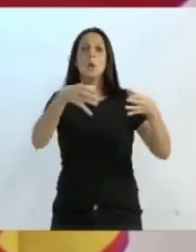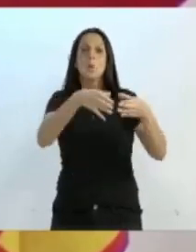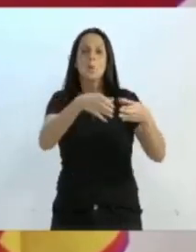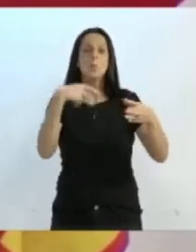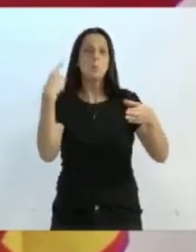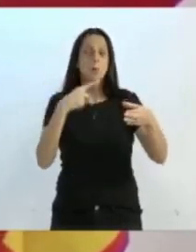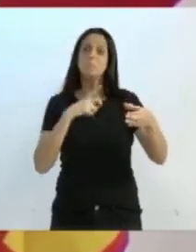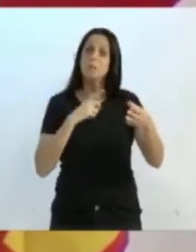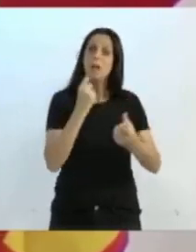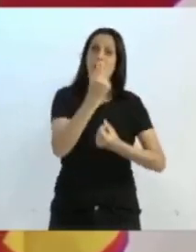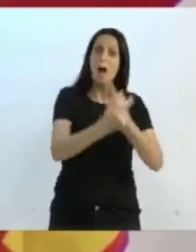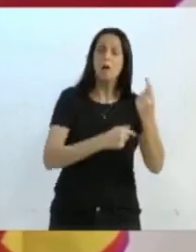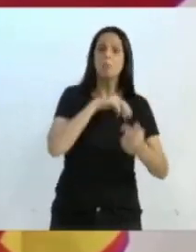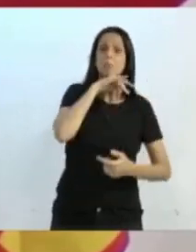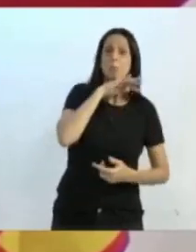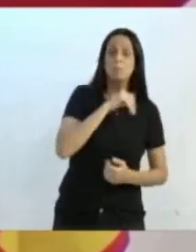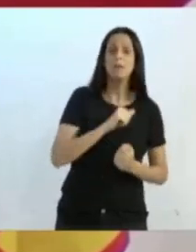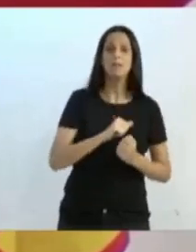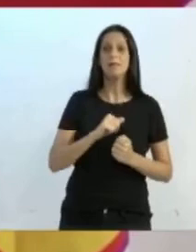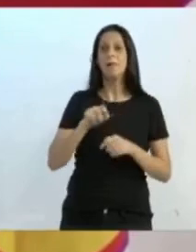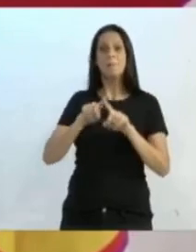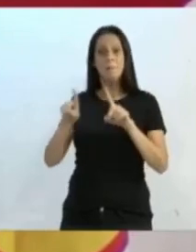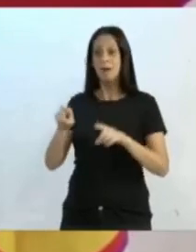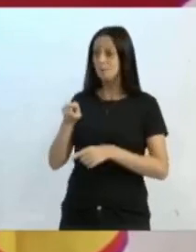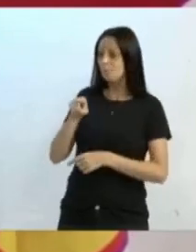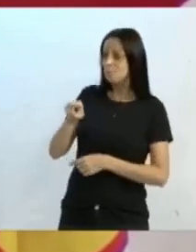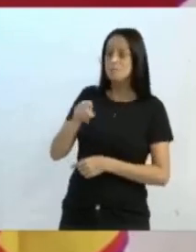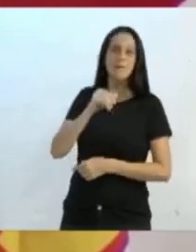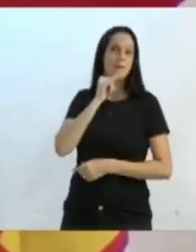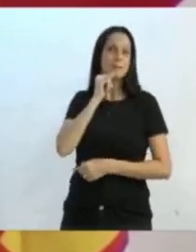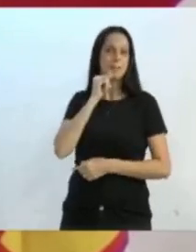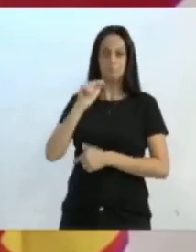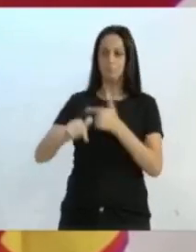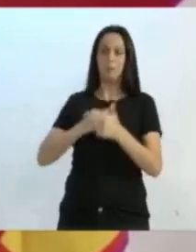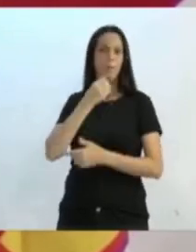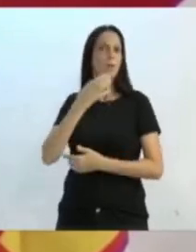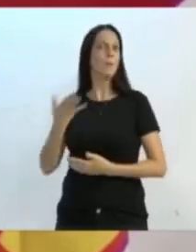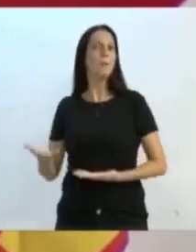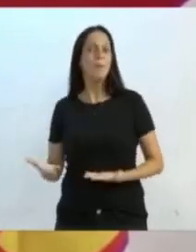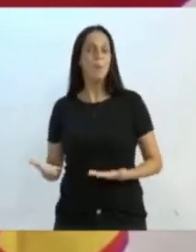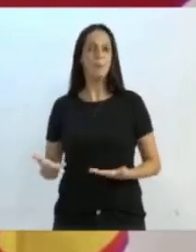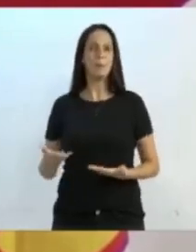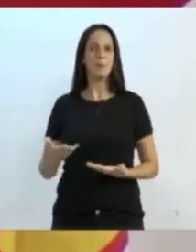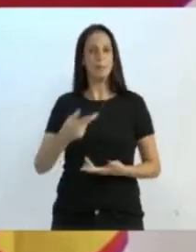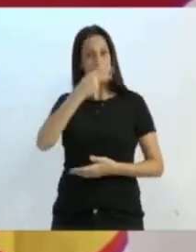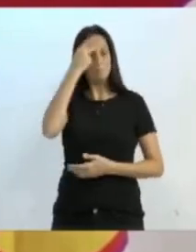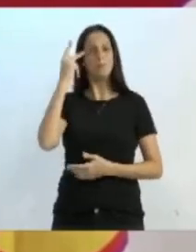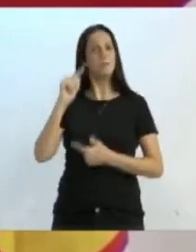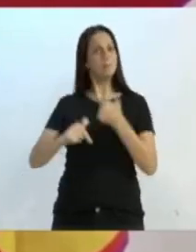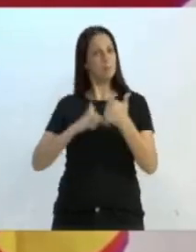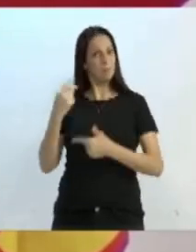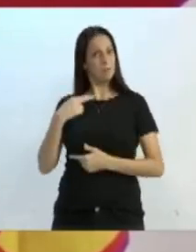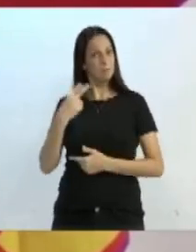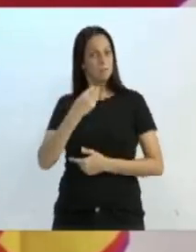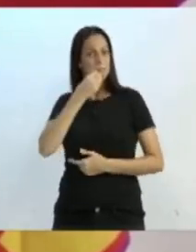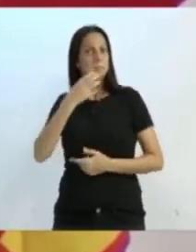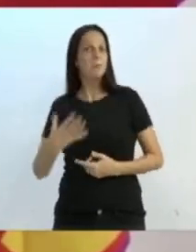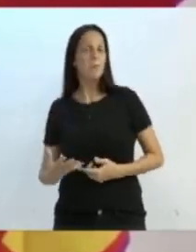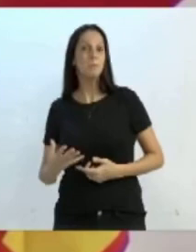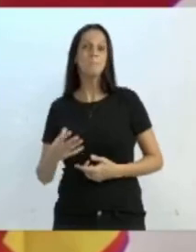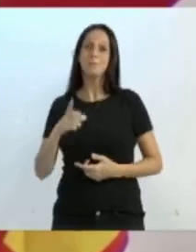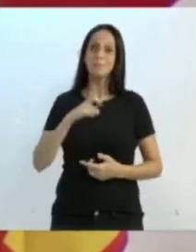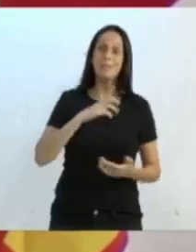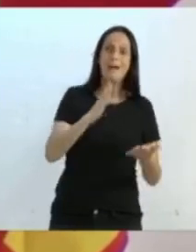senhor faz um trabalho belíssimo aqui nessa casa, os vereadores que aqui estão também fazem da mesma forma. Se tem algum